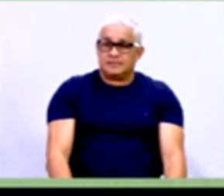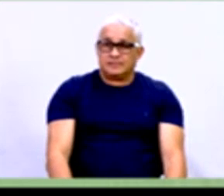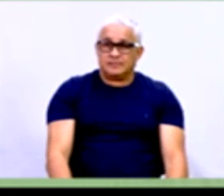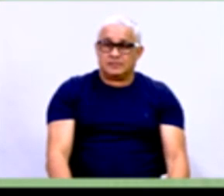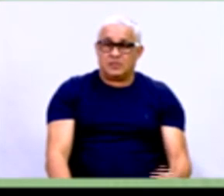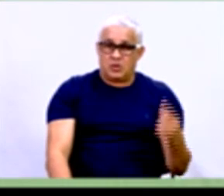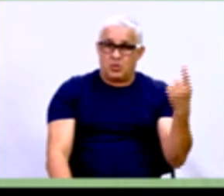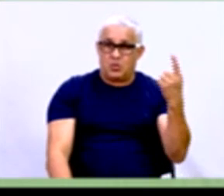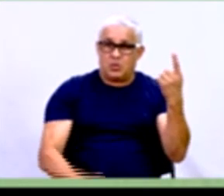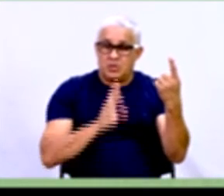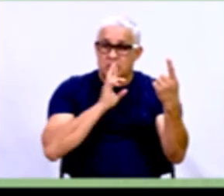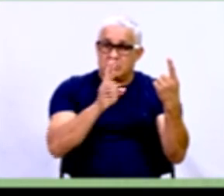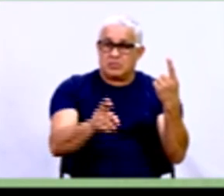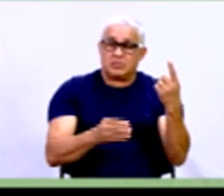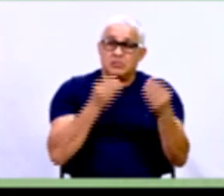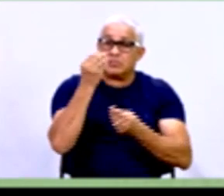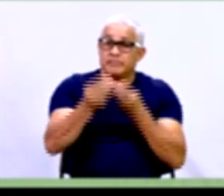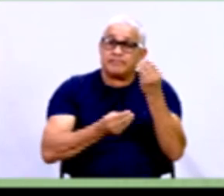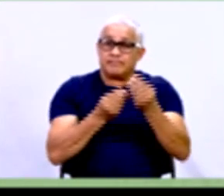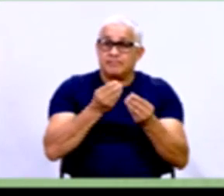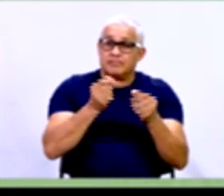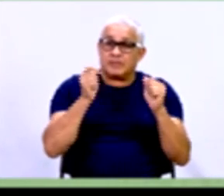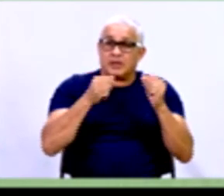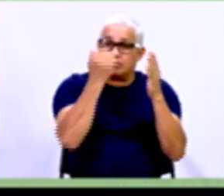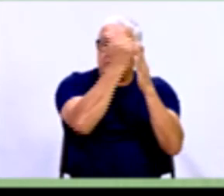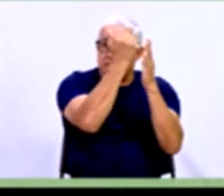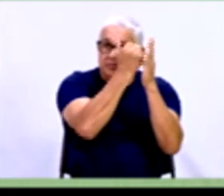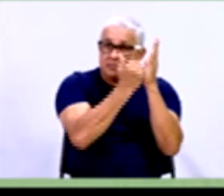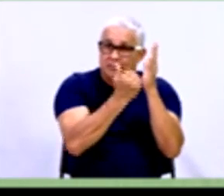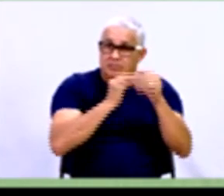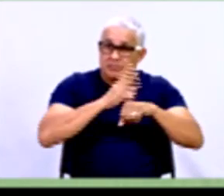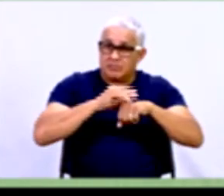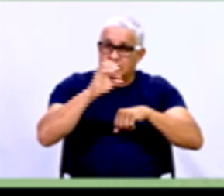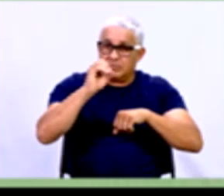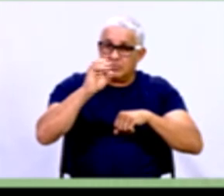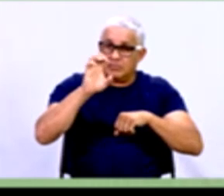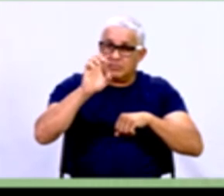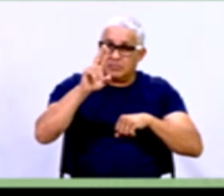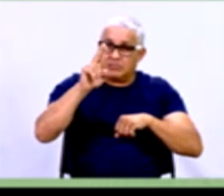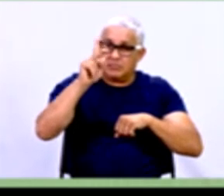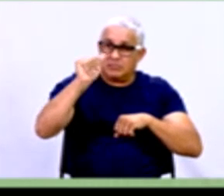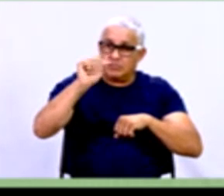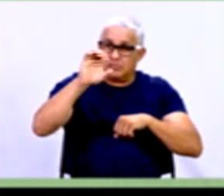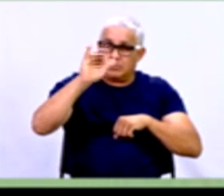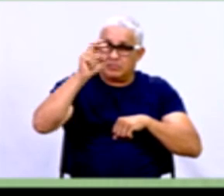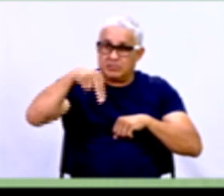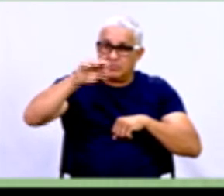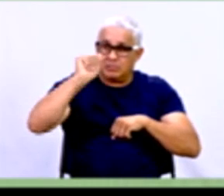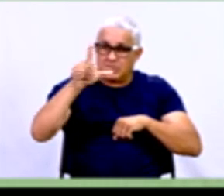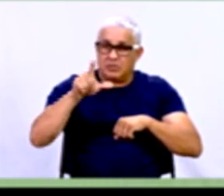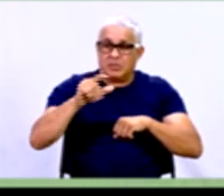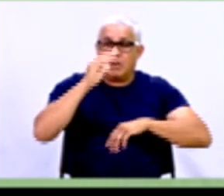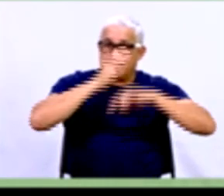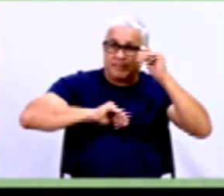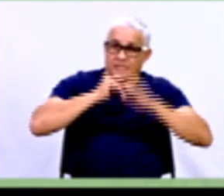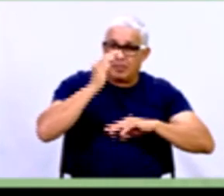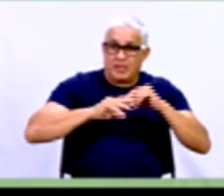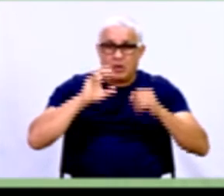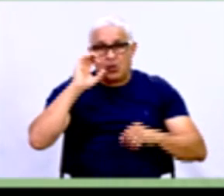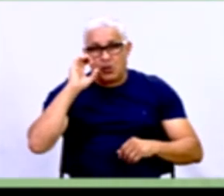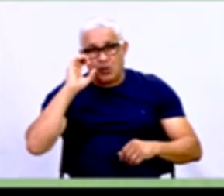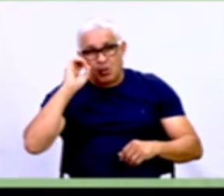1. Como podemos classificar a doença ocupacional de José? Profissional ou de trabalho?